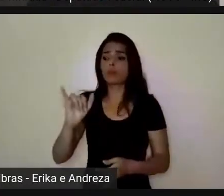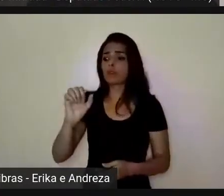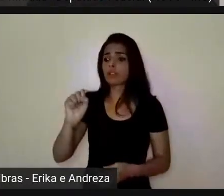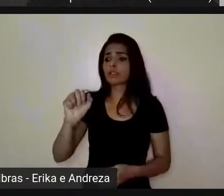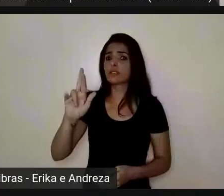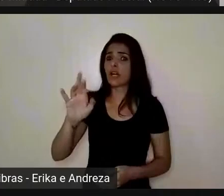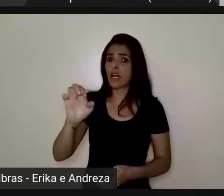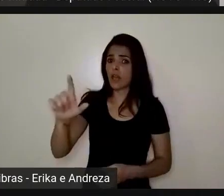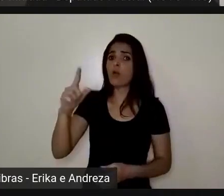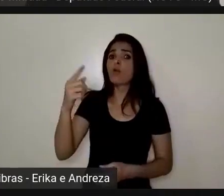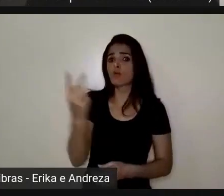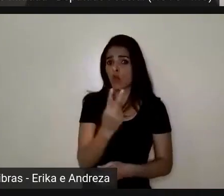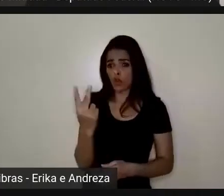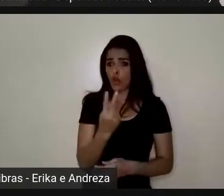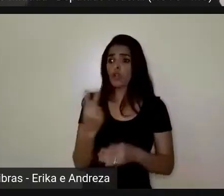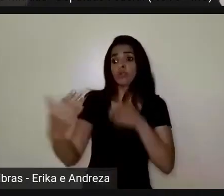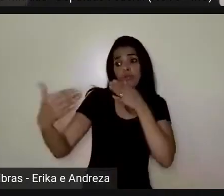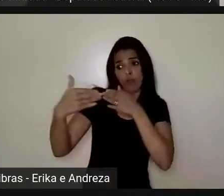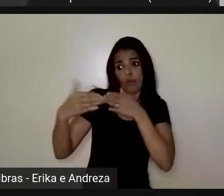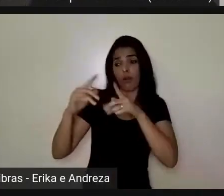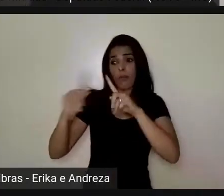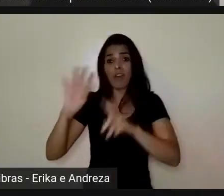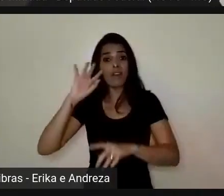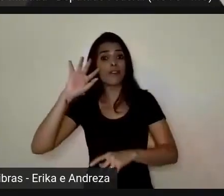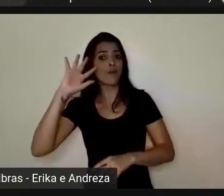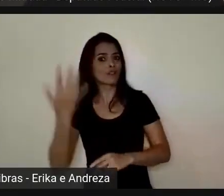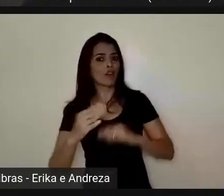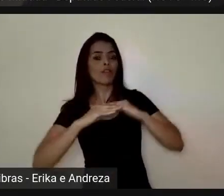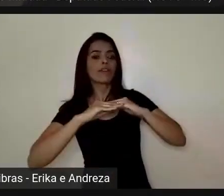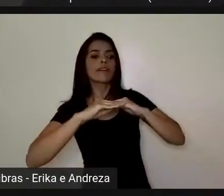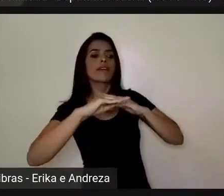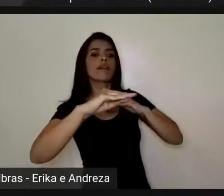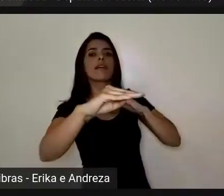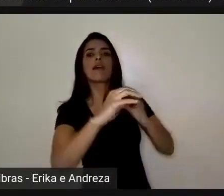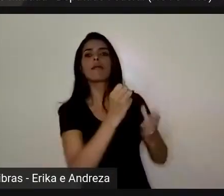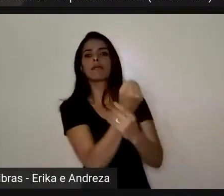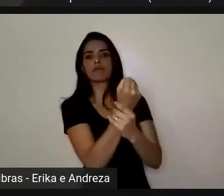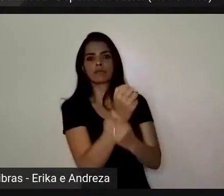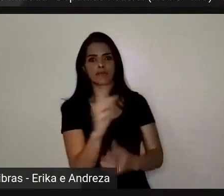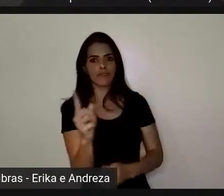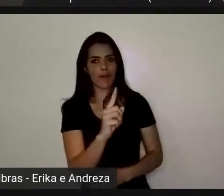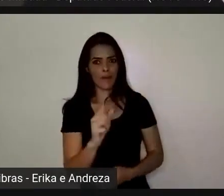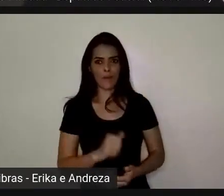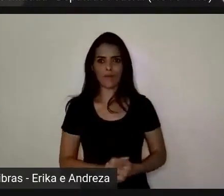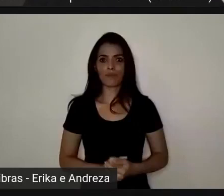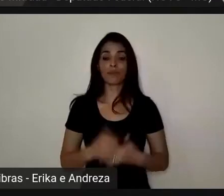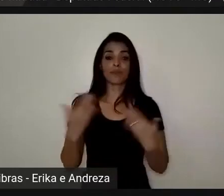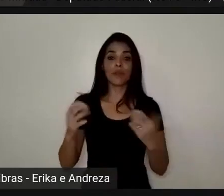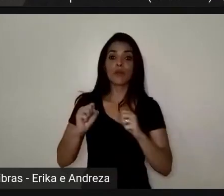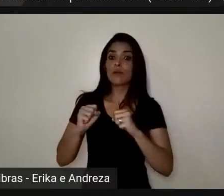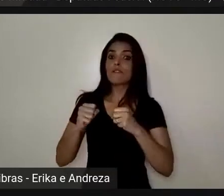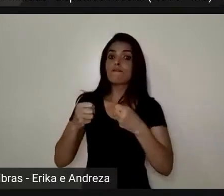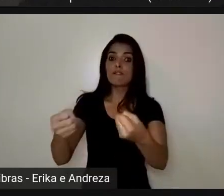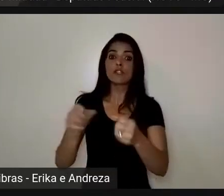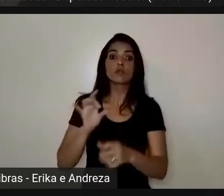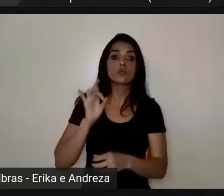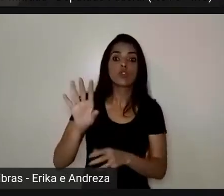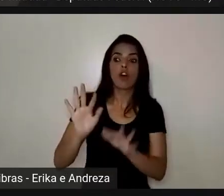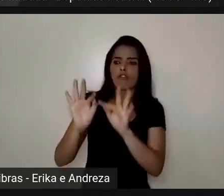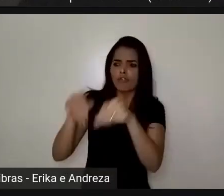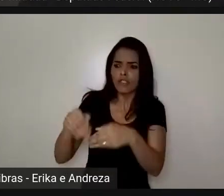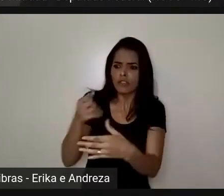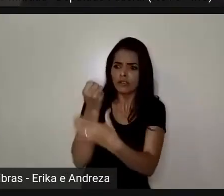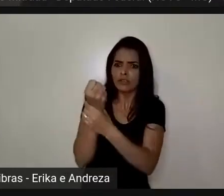não resolve a questão da estabilidade. Só um ponto claro aqui, eu não defendo, hora nenhuma, o fim da estabilidade. Eu sei que